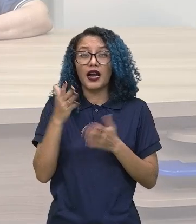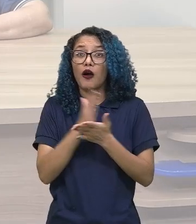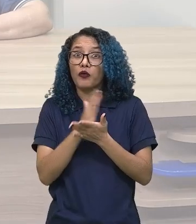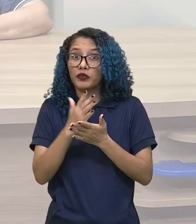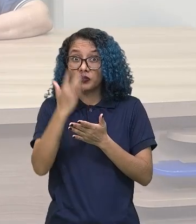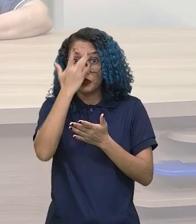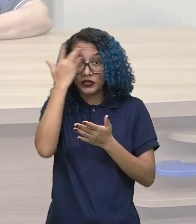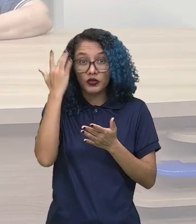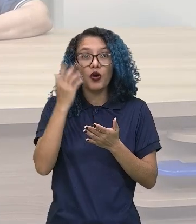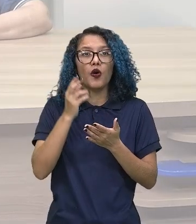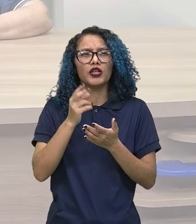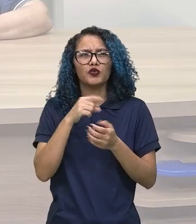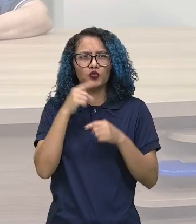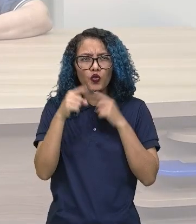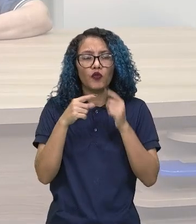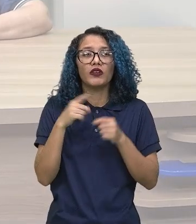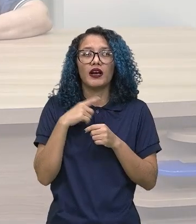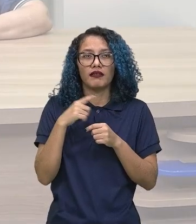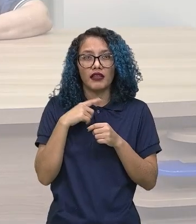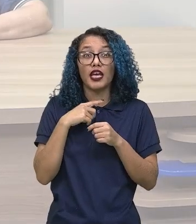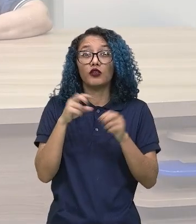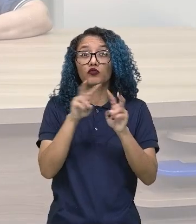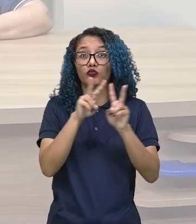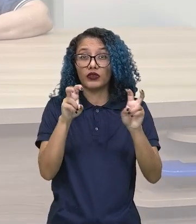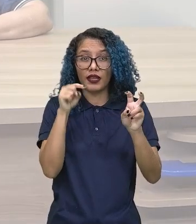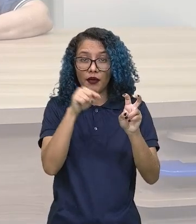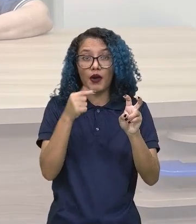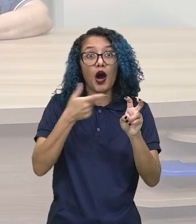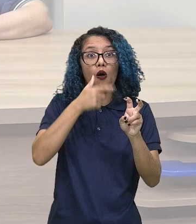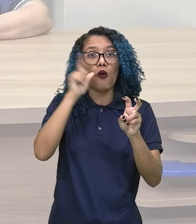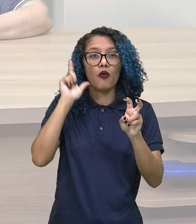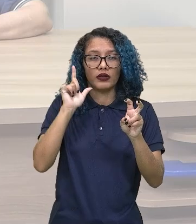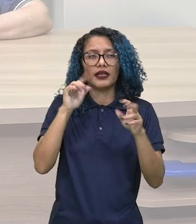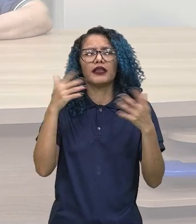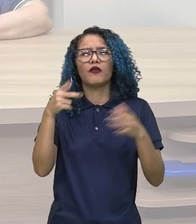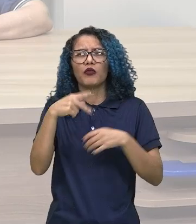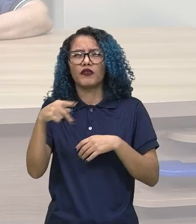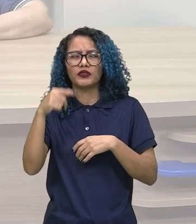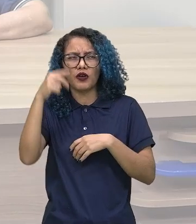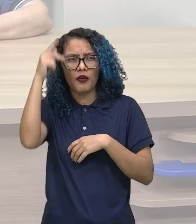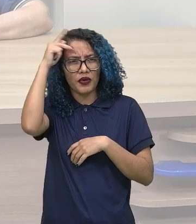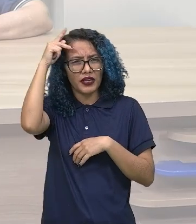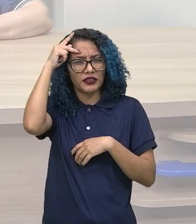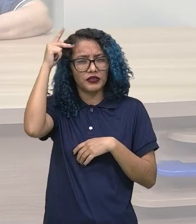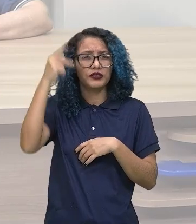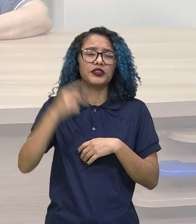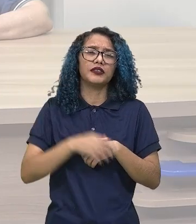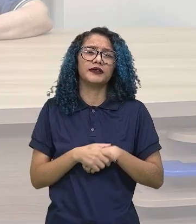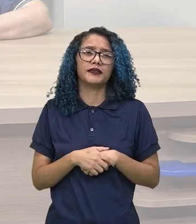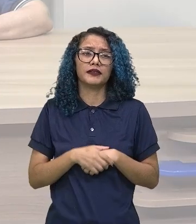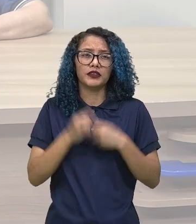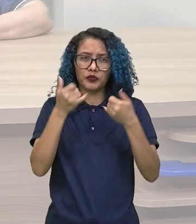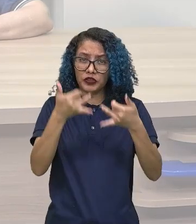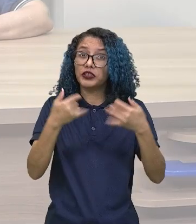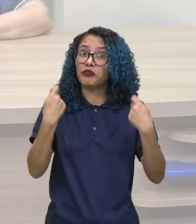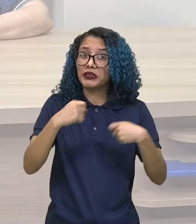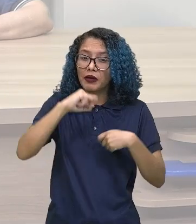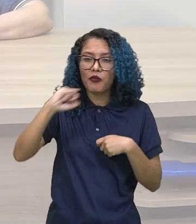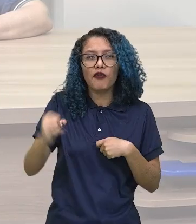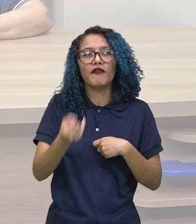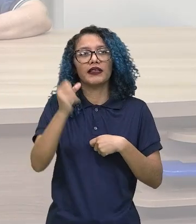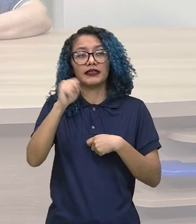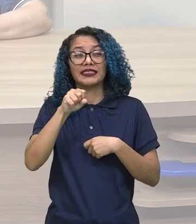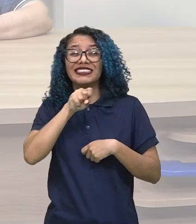em relação ao que foi abordado ontem. E como a professora lá de Parintins colocou, né, temos que aproveitar este momento. Então, se restou